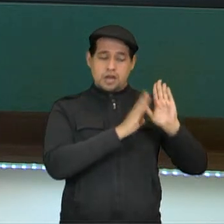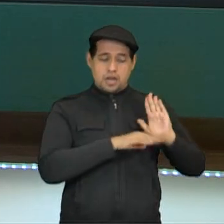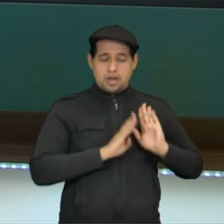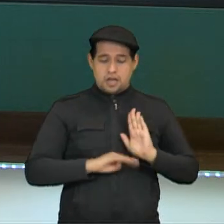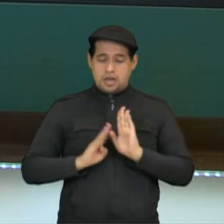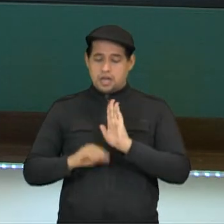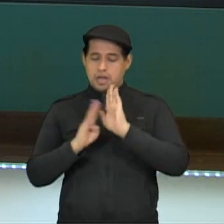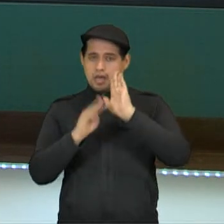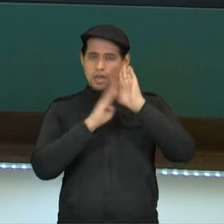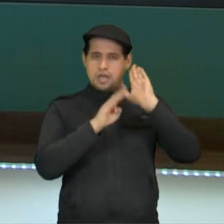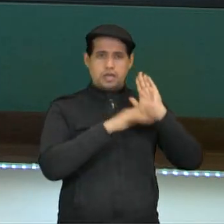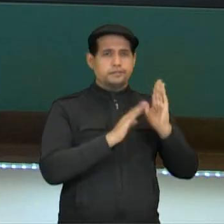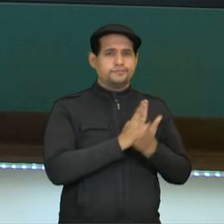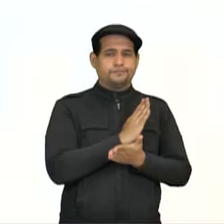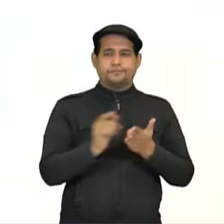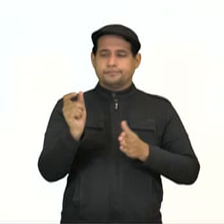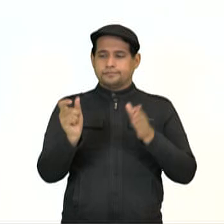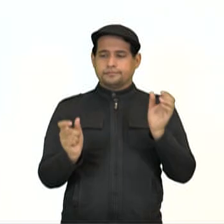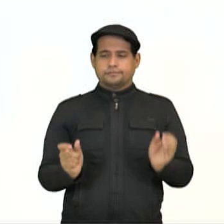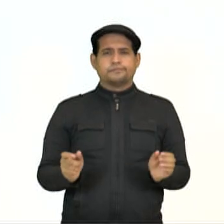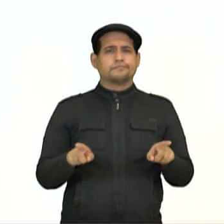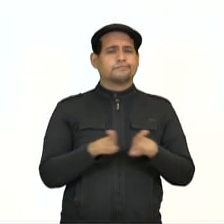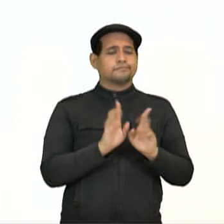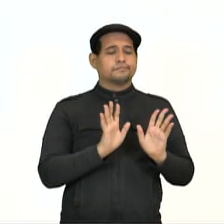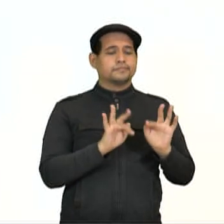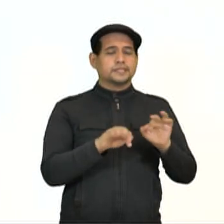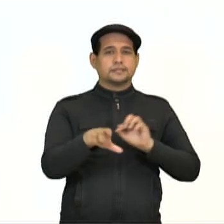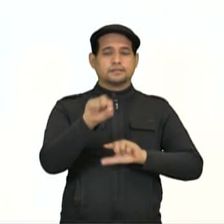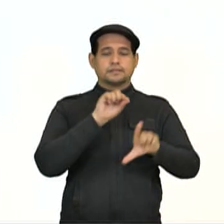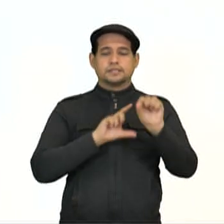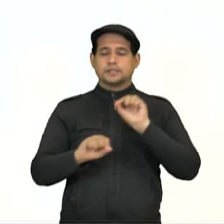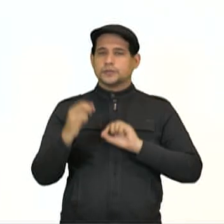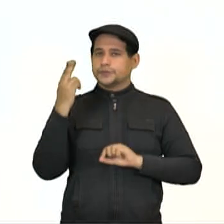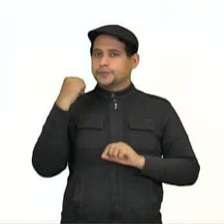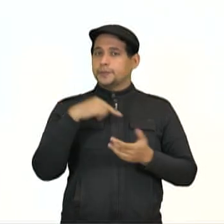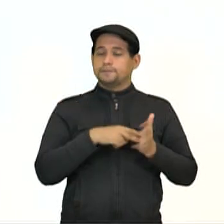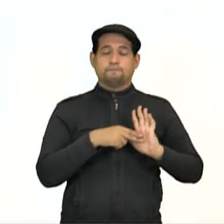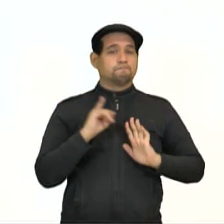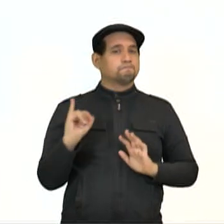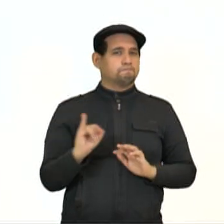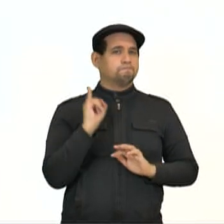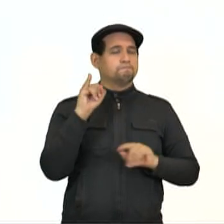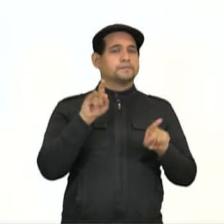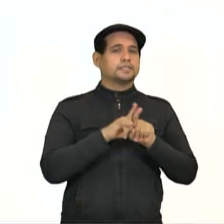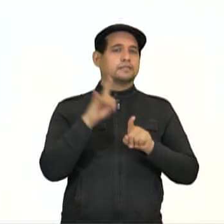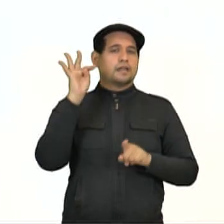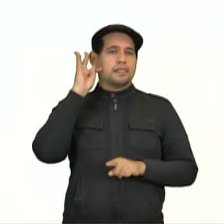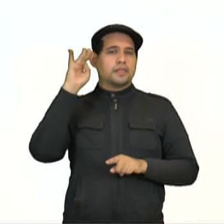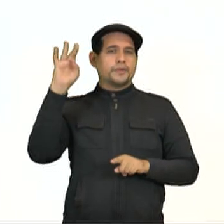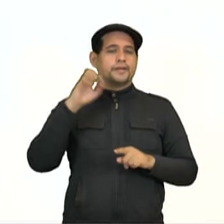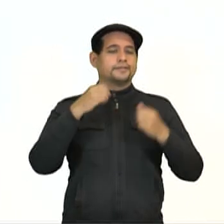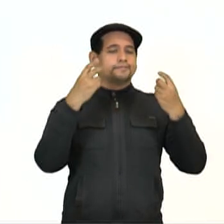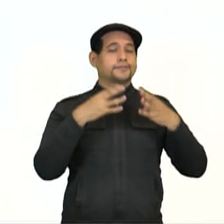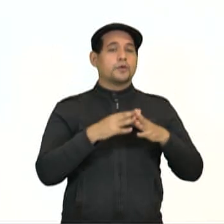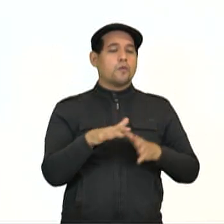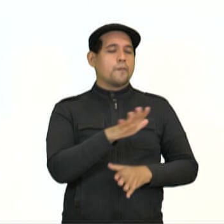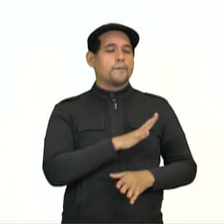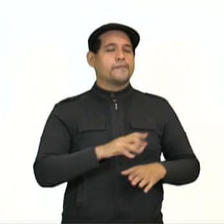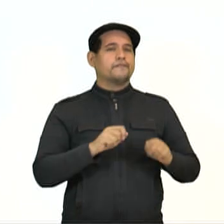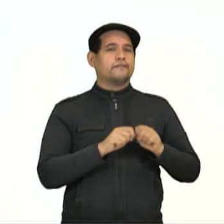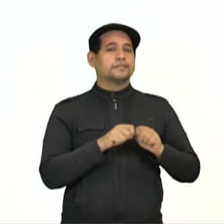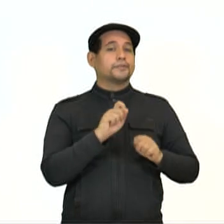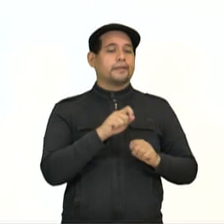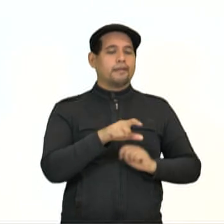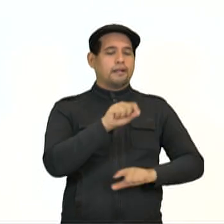eliminando uma determinada característica. E, por fim, a seleção natural, que é fundamental aí na teoria, que diz que o meio que vai atuar